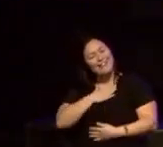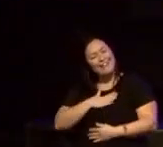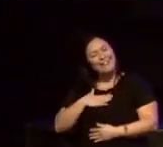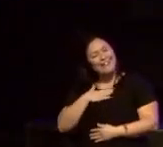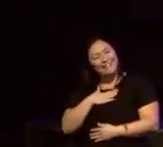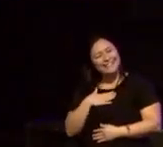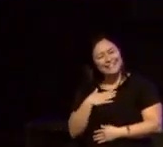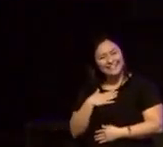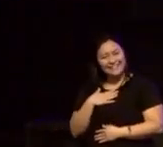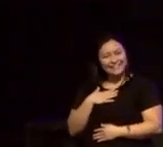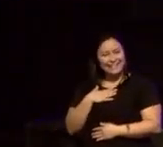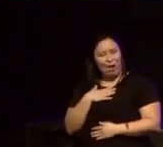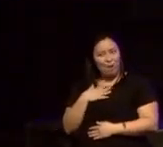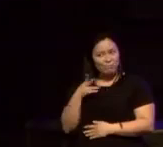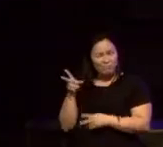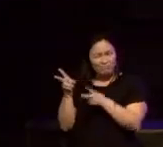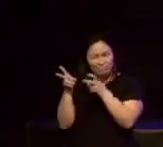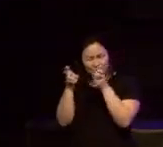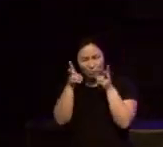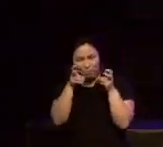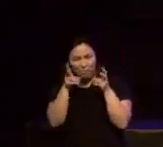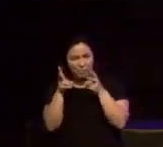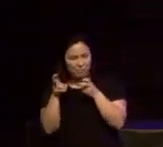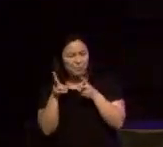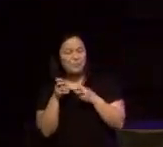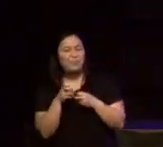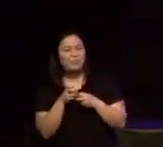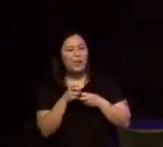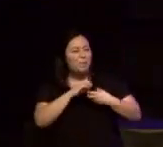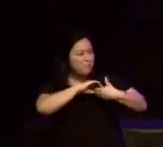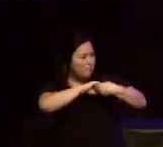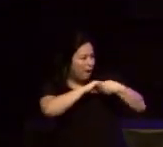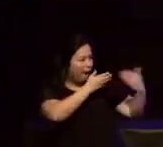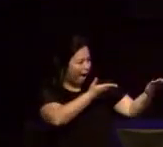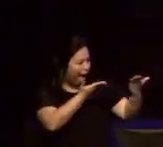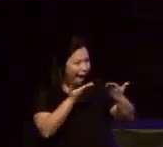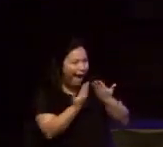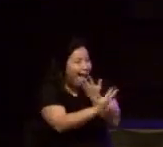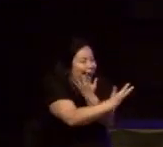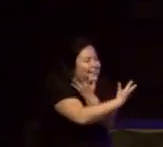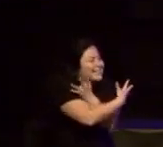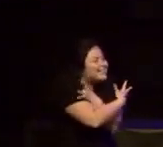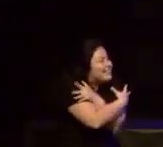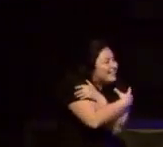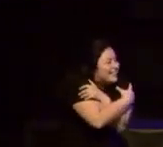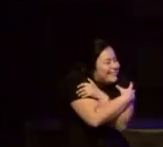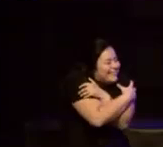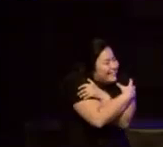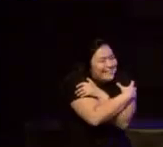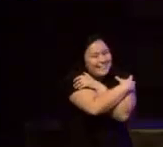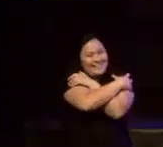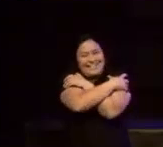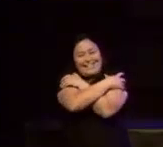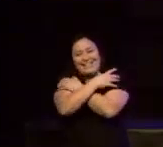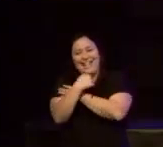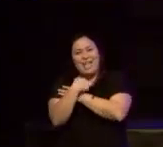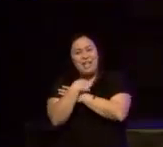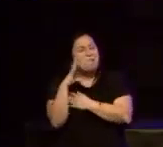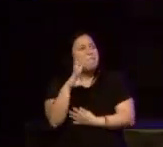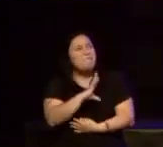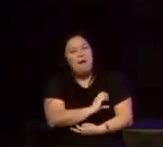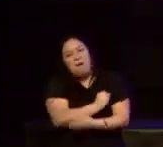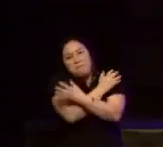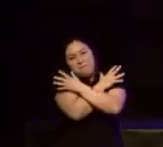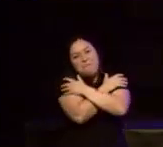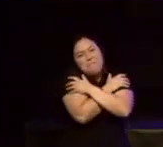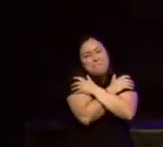Tenta dar uma pista. A gente pode criar uma etiqueta, alguma coisa, não sei. Eu gosto de abraço, sou